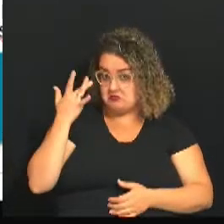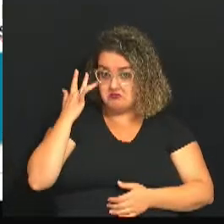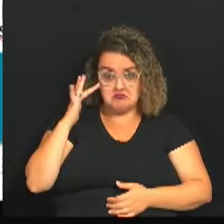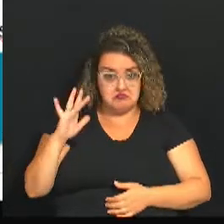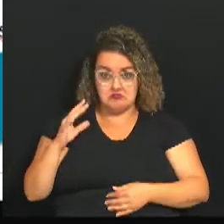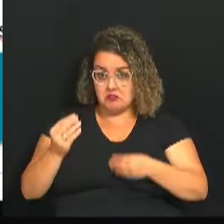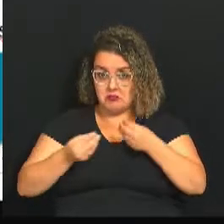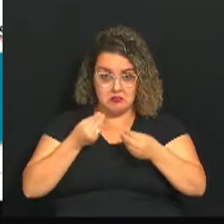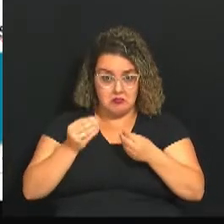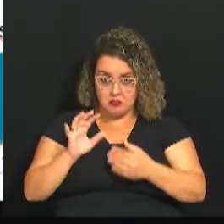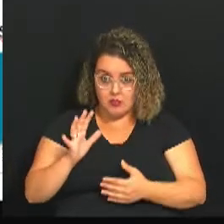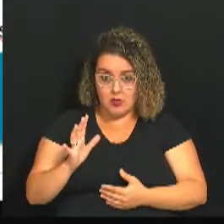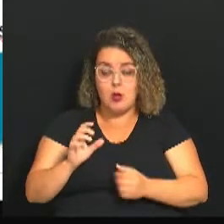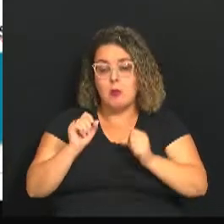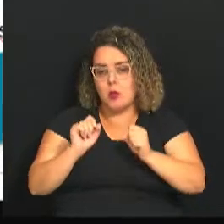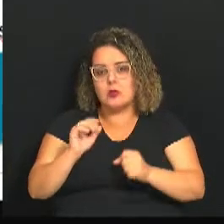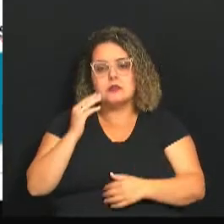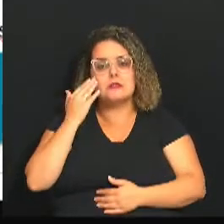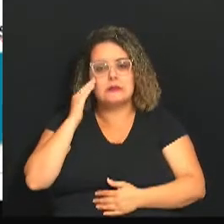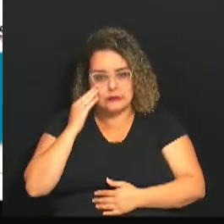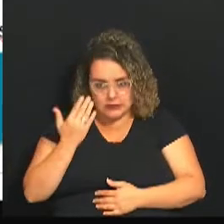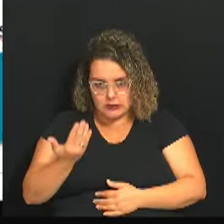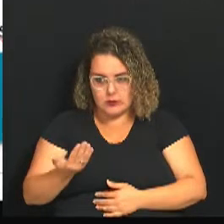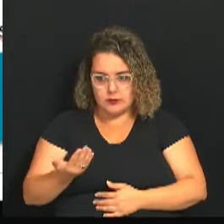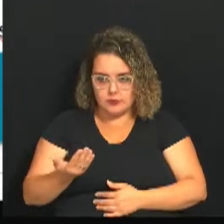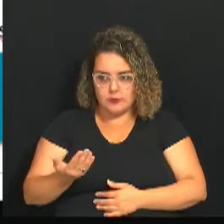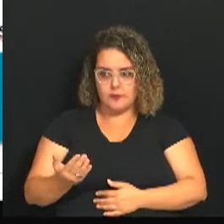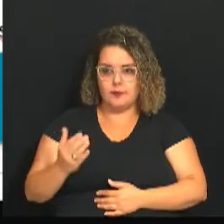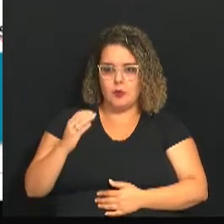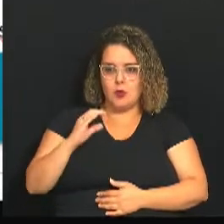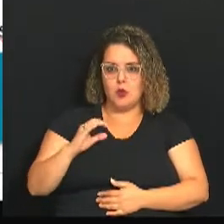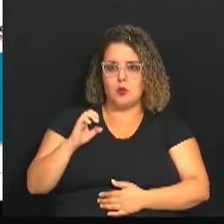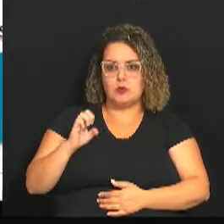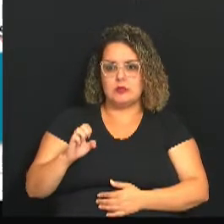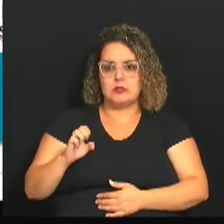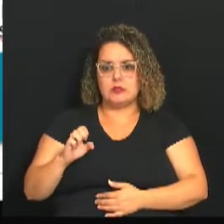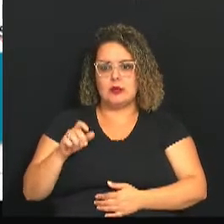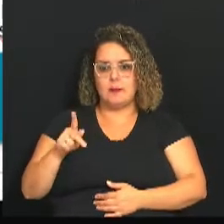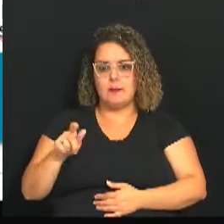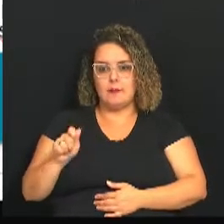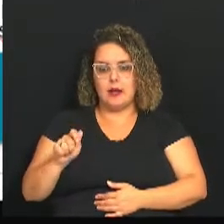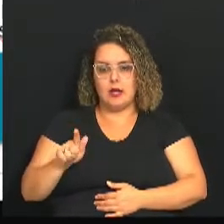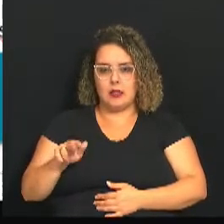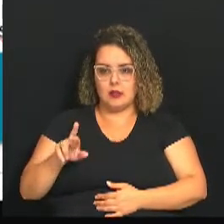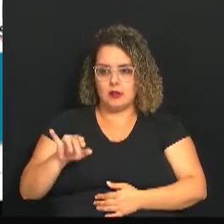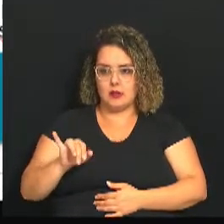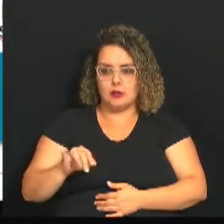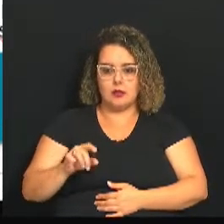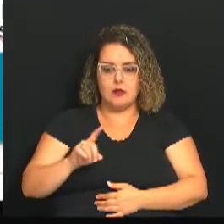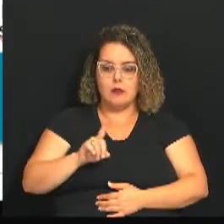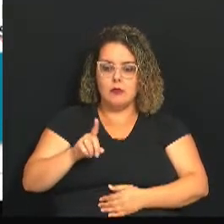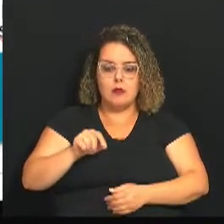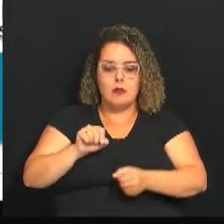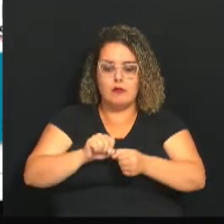está acontecendo. O CEPAG ele não faz, até o momento, um monitoramento sistemático, né? Eu